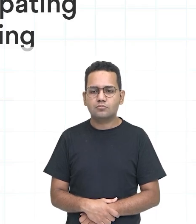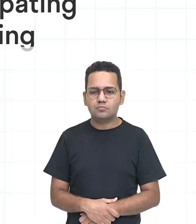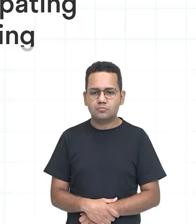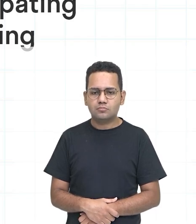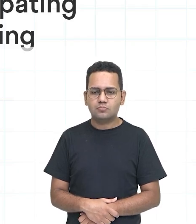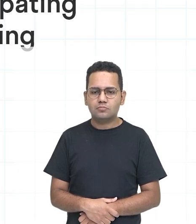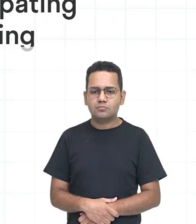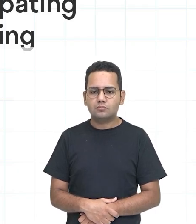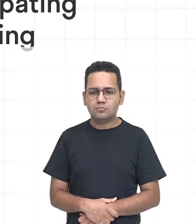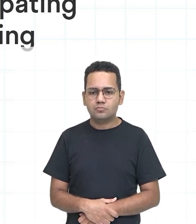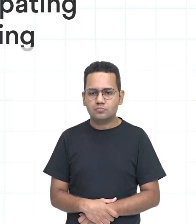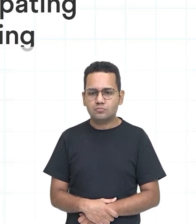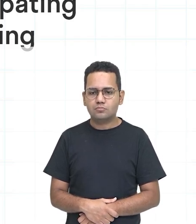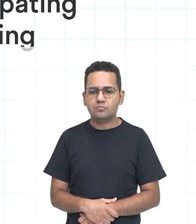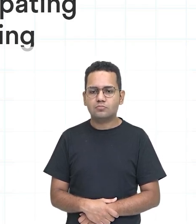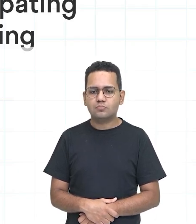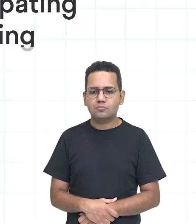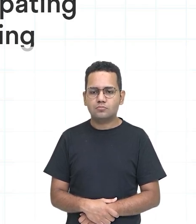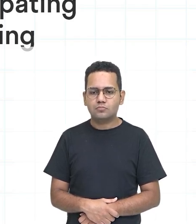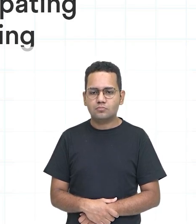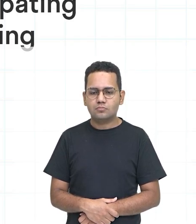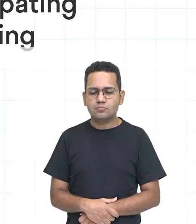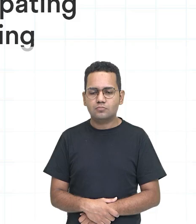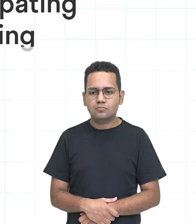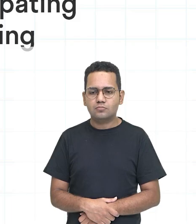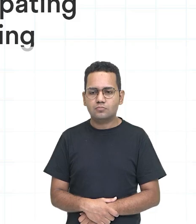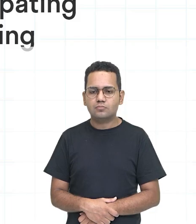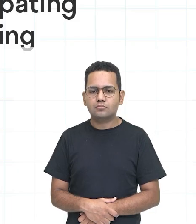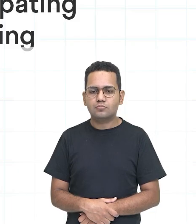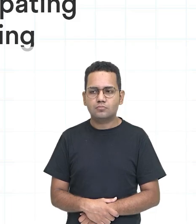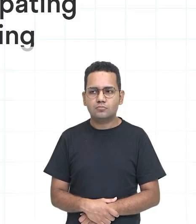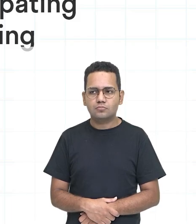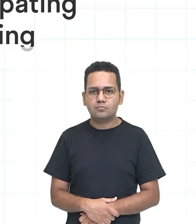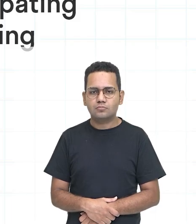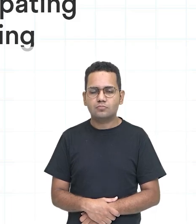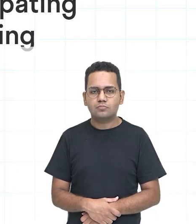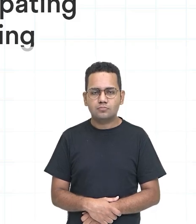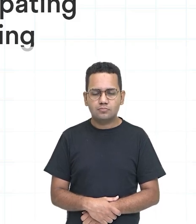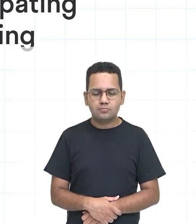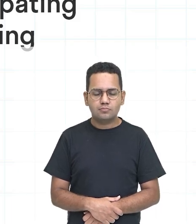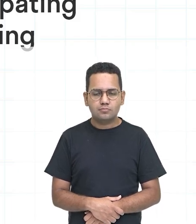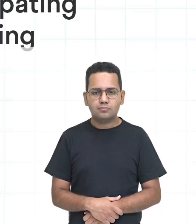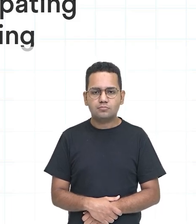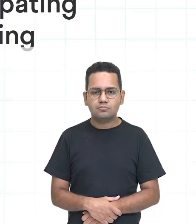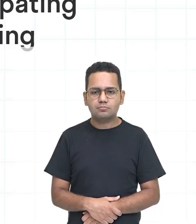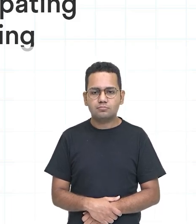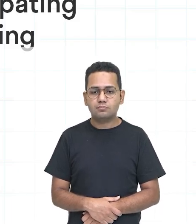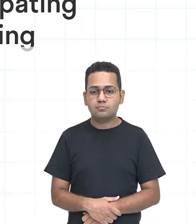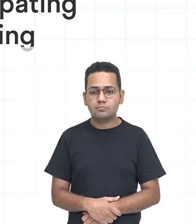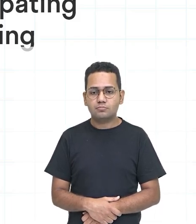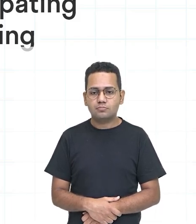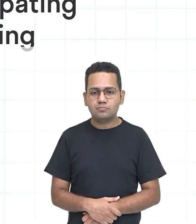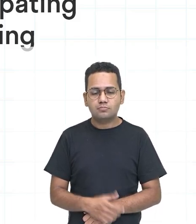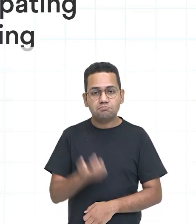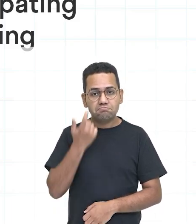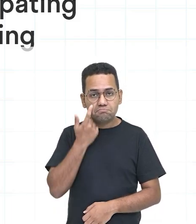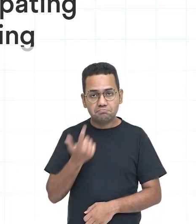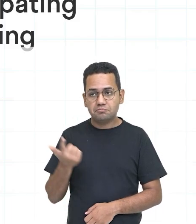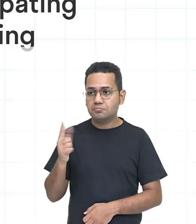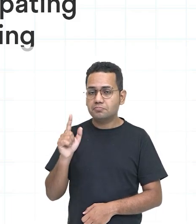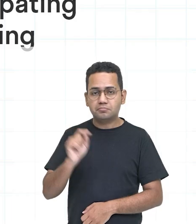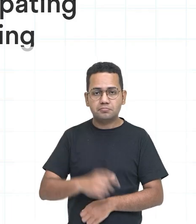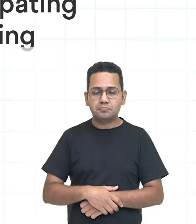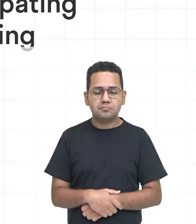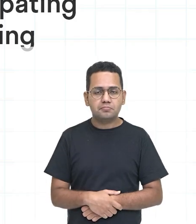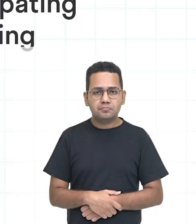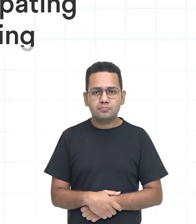underrepresentation of valuable contribution from diverse linguistic backgrounds. Então, enquanto isso, né, que a